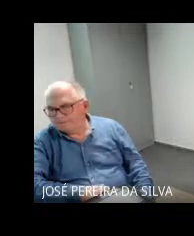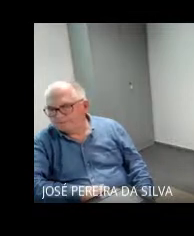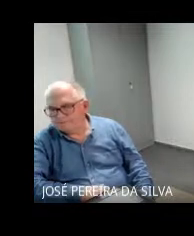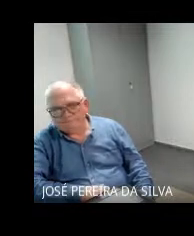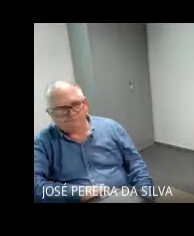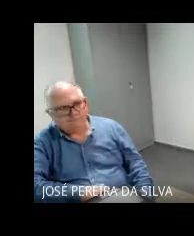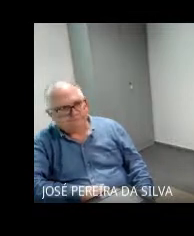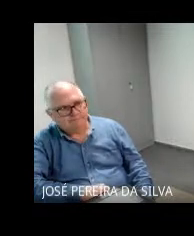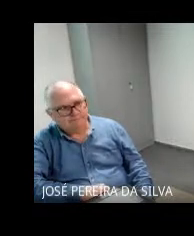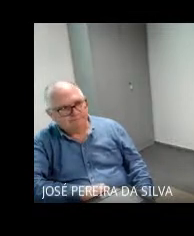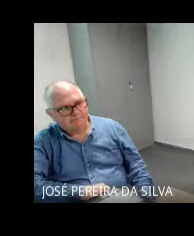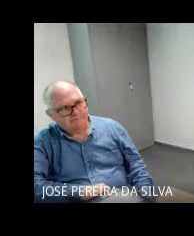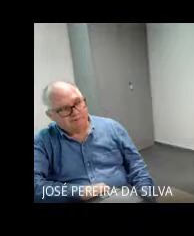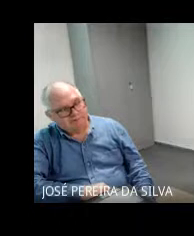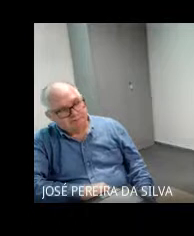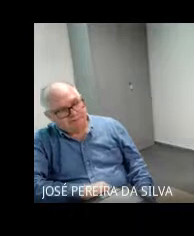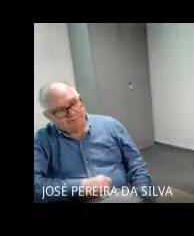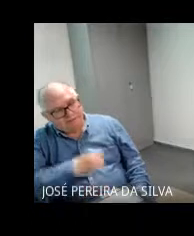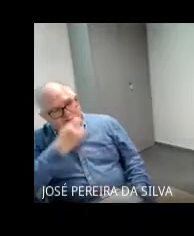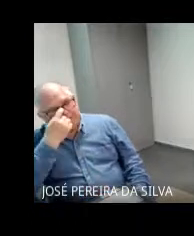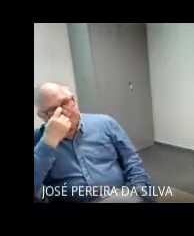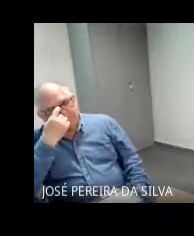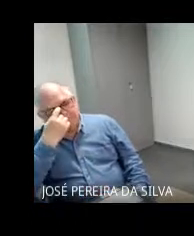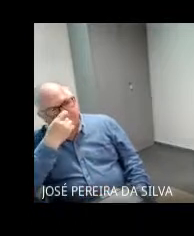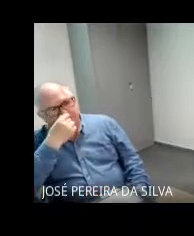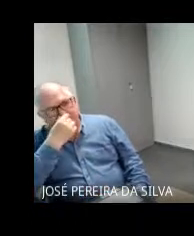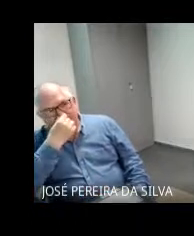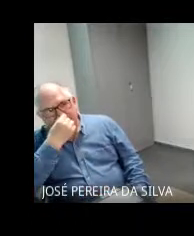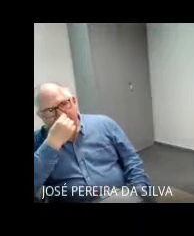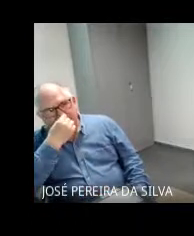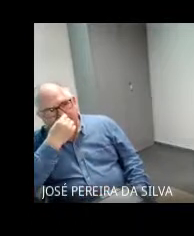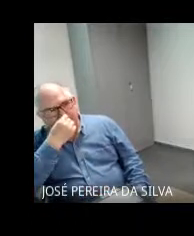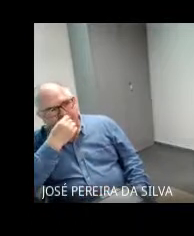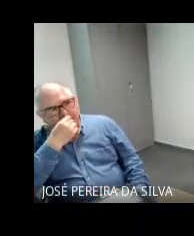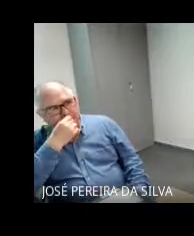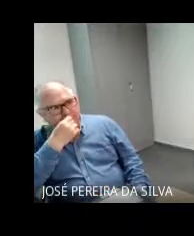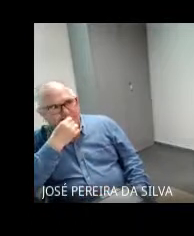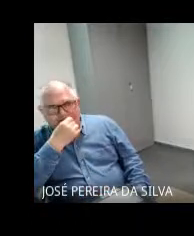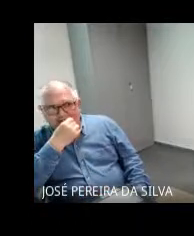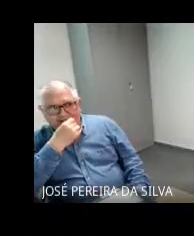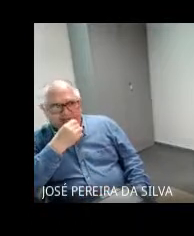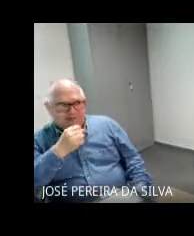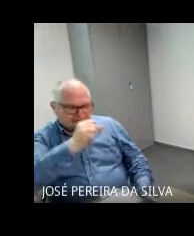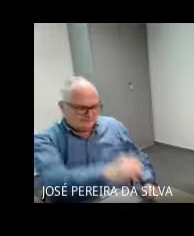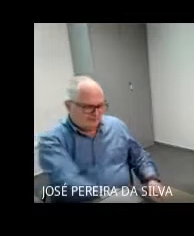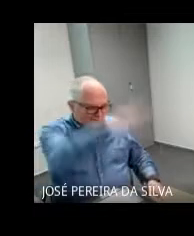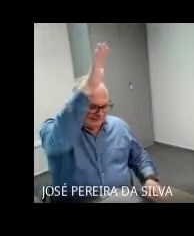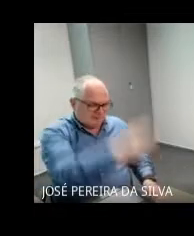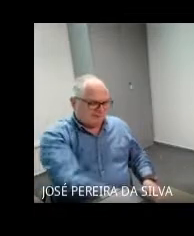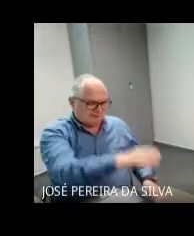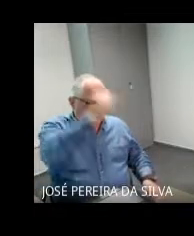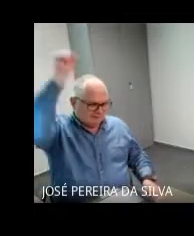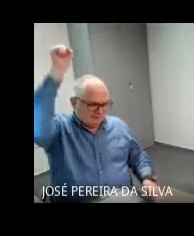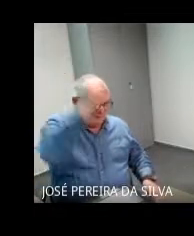ele é mais eficiente? Por que é que funciona só essa velocidade na mão? Não é nada, né? Não é só, não é assim não, fazer